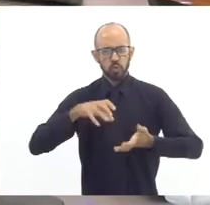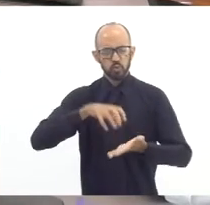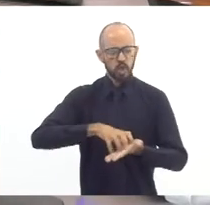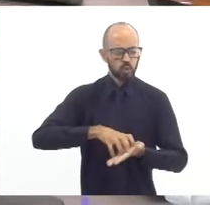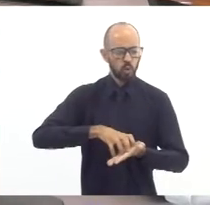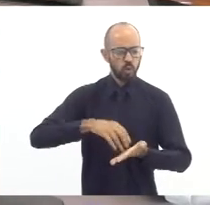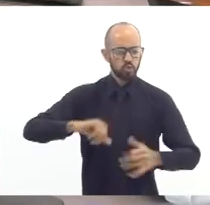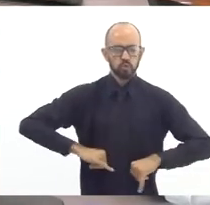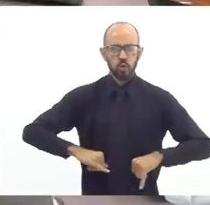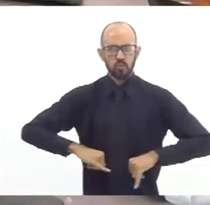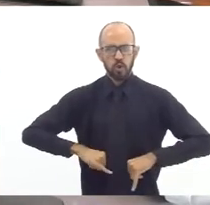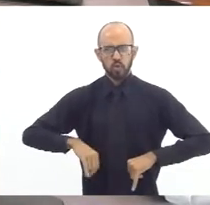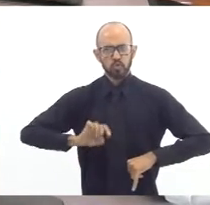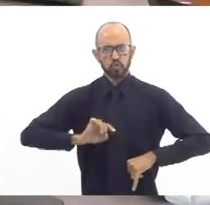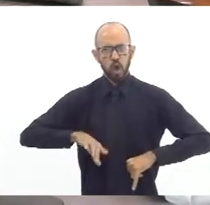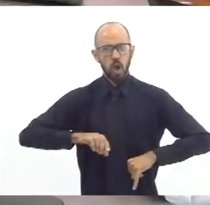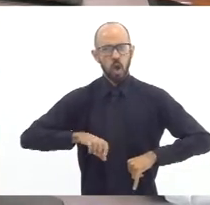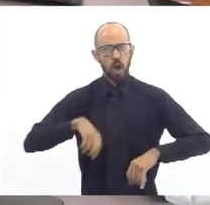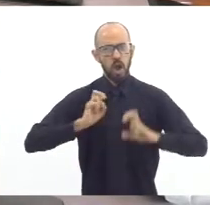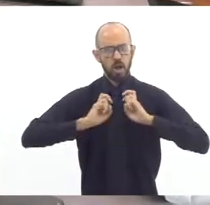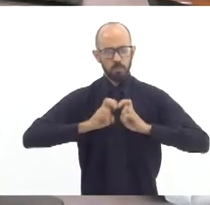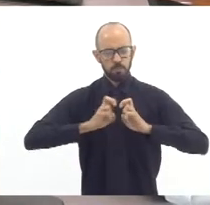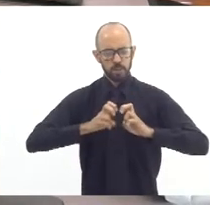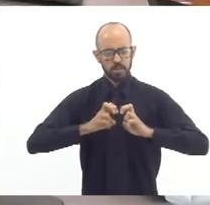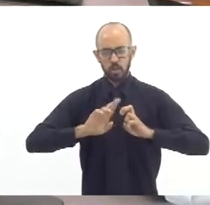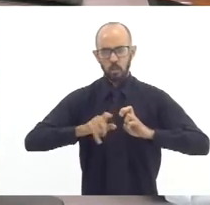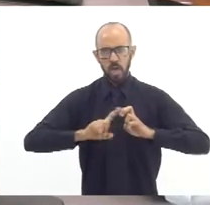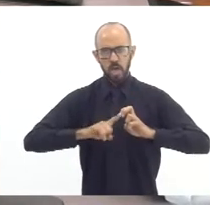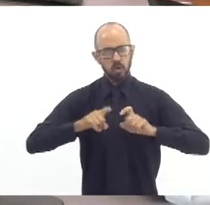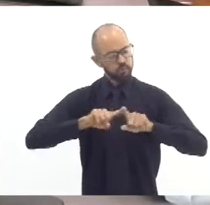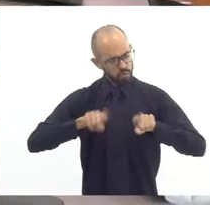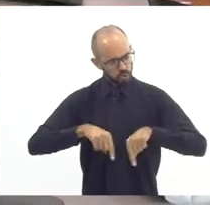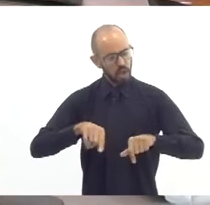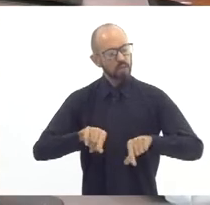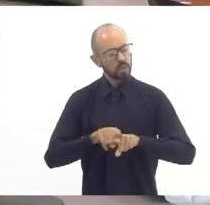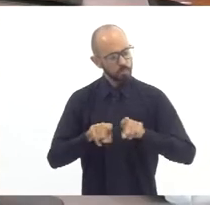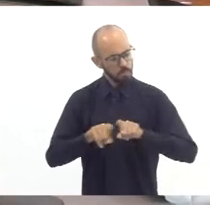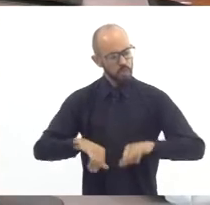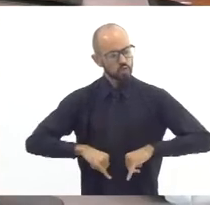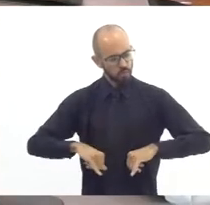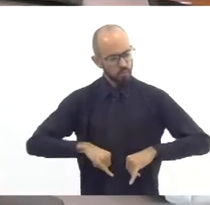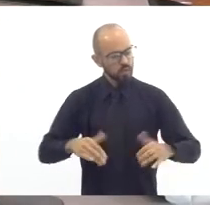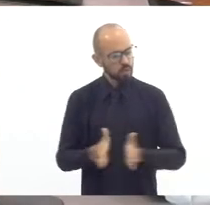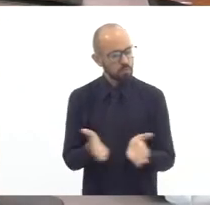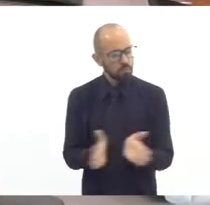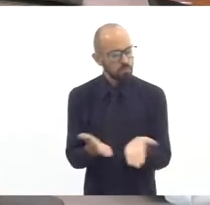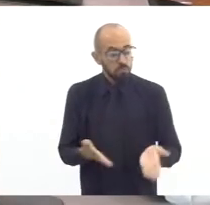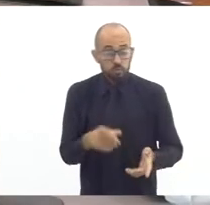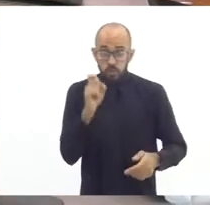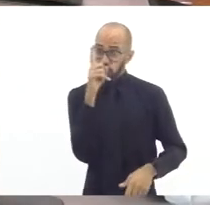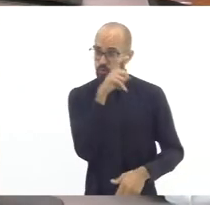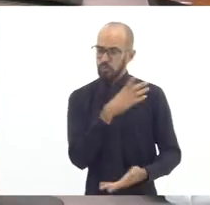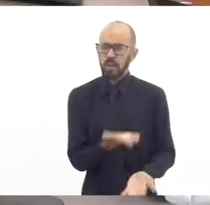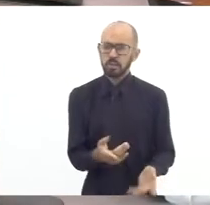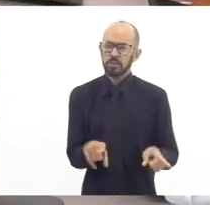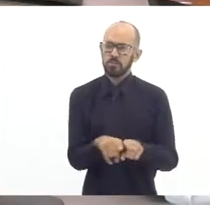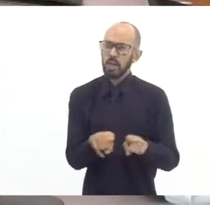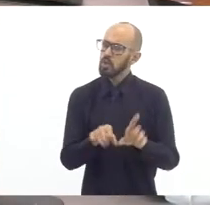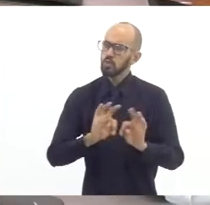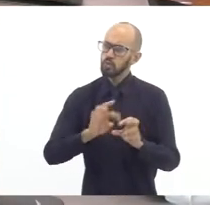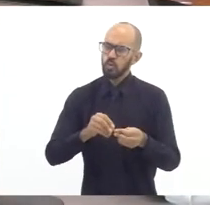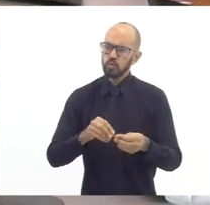Supervia. O trabalhador também sofreu, porque ficou desempregado, perdeu o emprego, passou a necessidade, todo mundo sofreu, né? Então, eu fiz